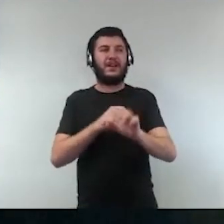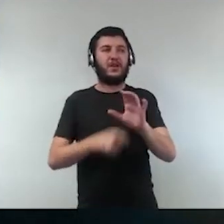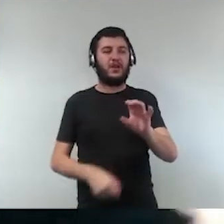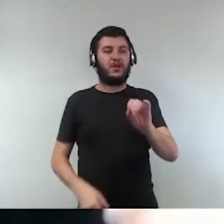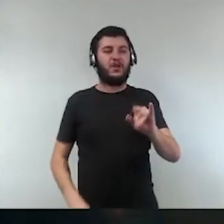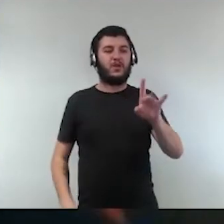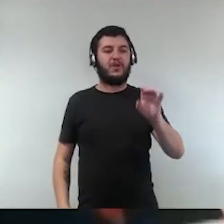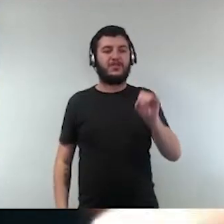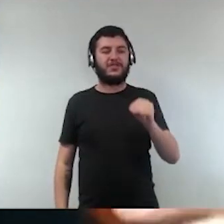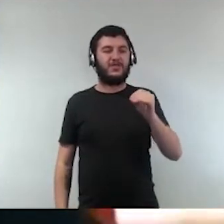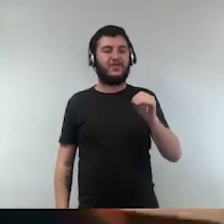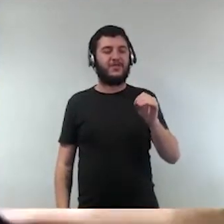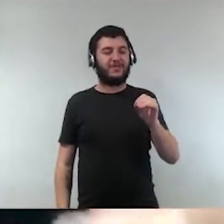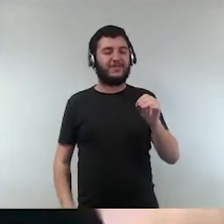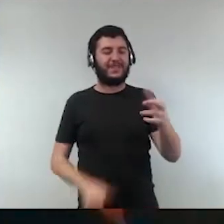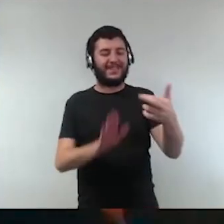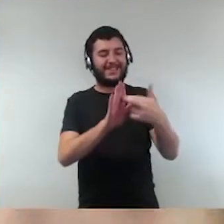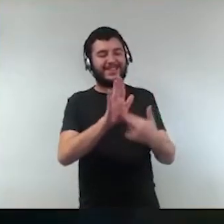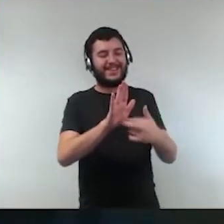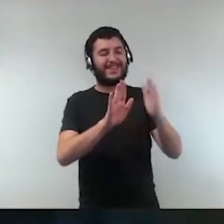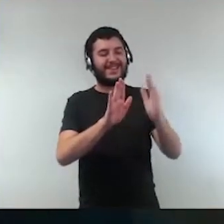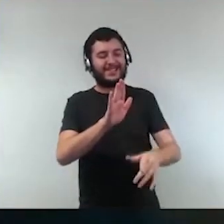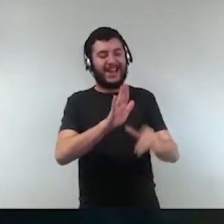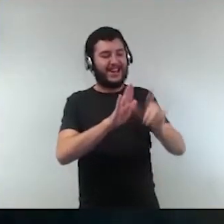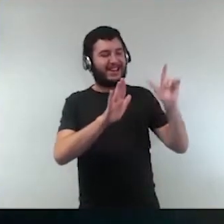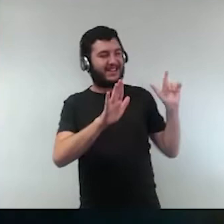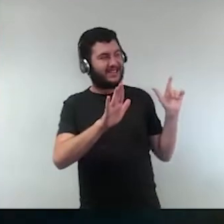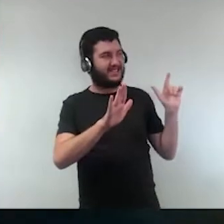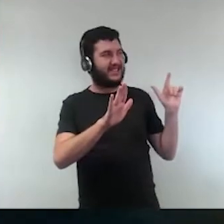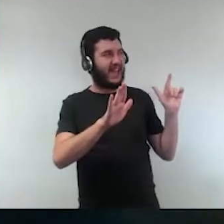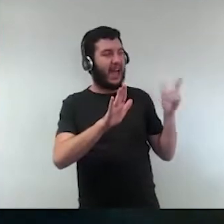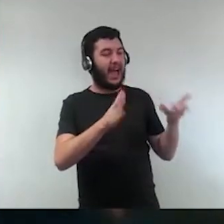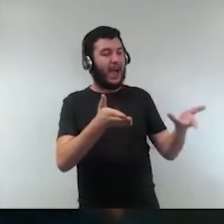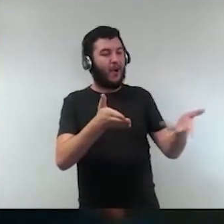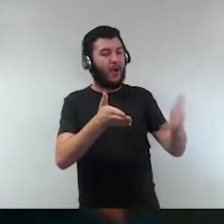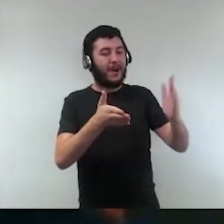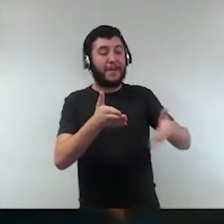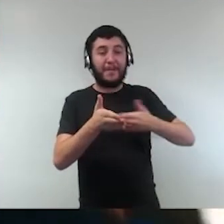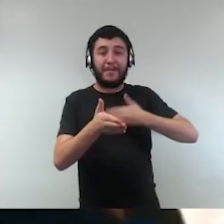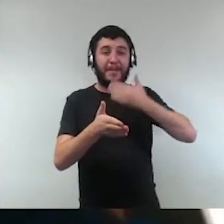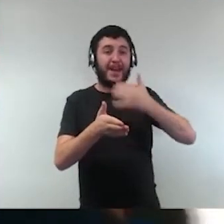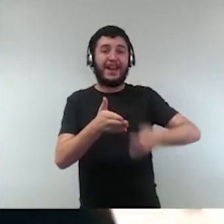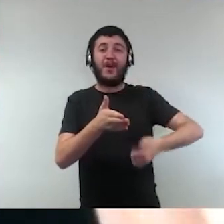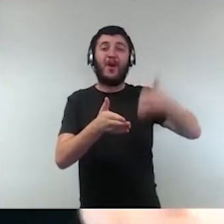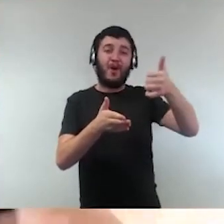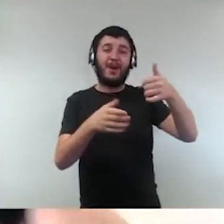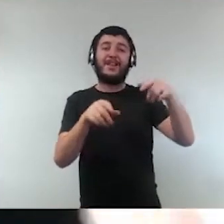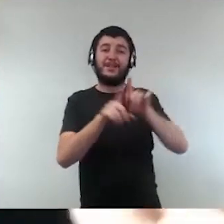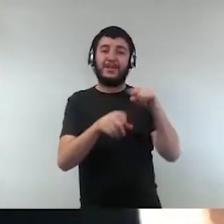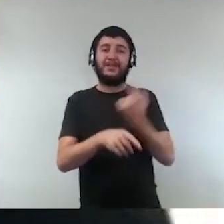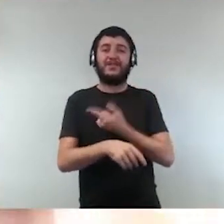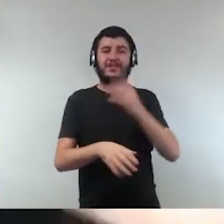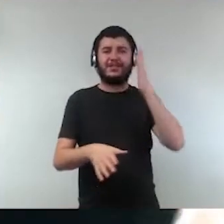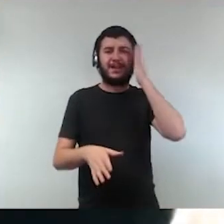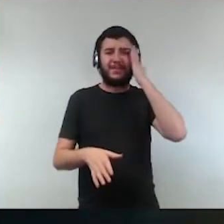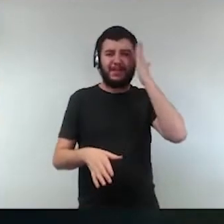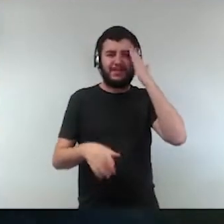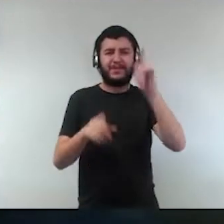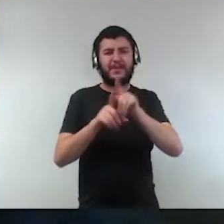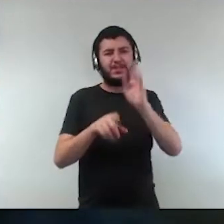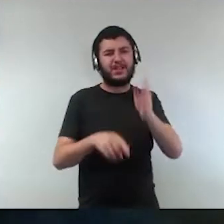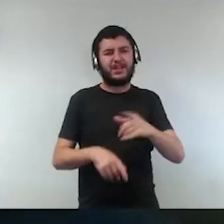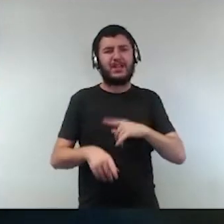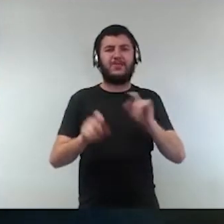código passado. O 479 já é um avanço muito grande em relação ao código passado. Inclusive, é um dos destaques, assim, em